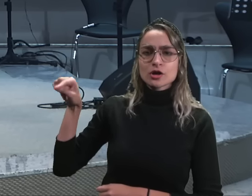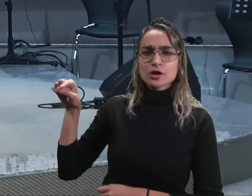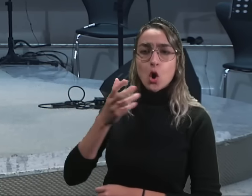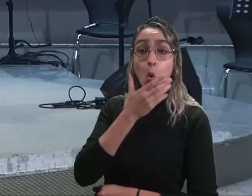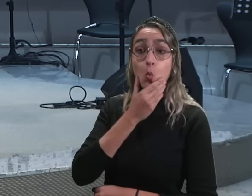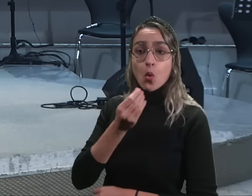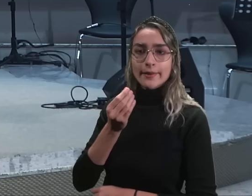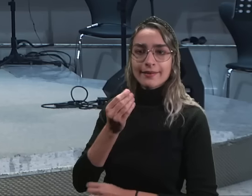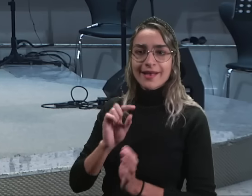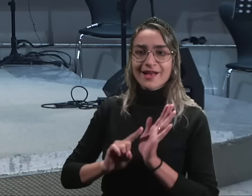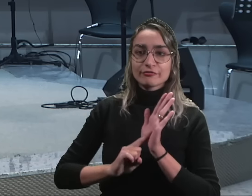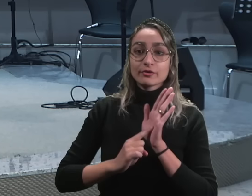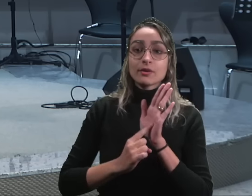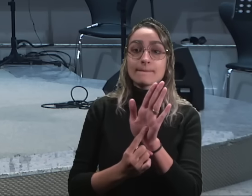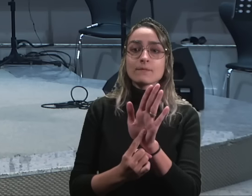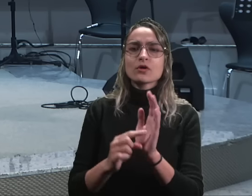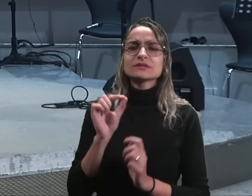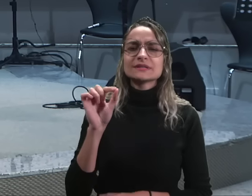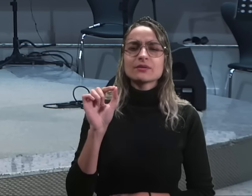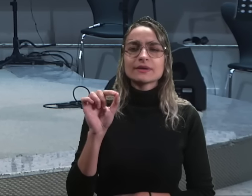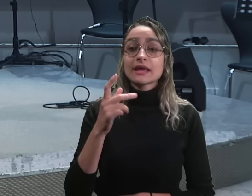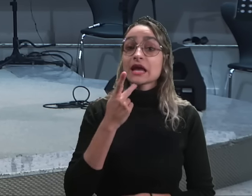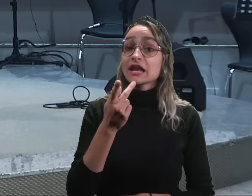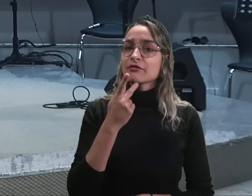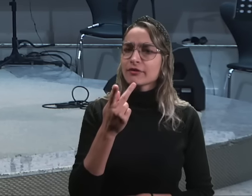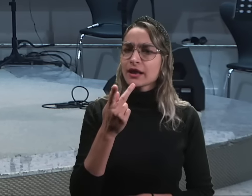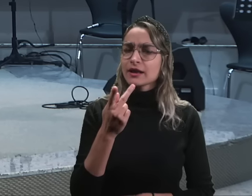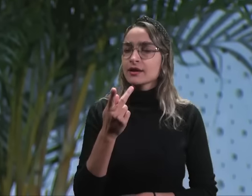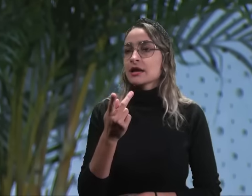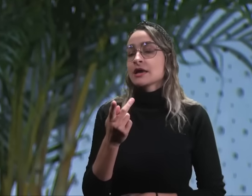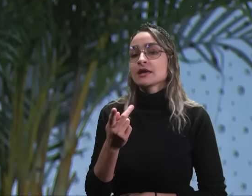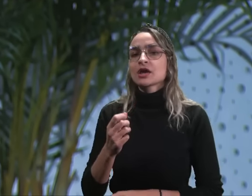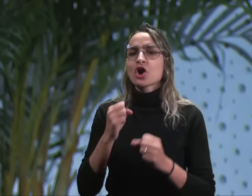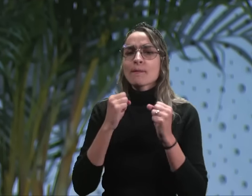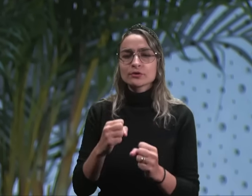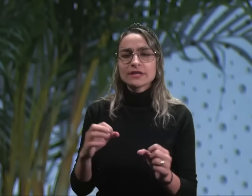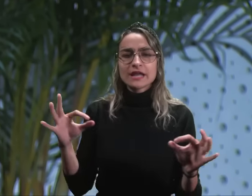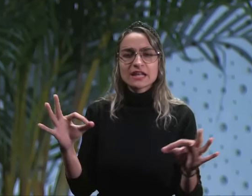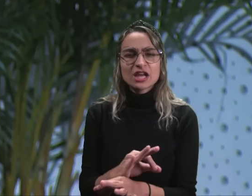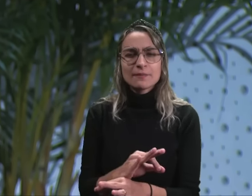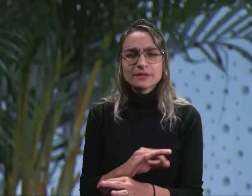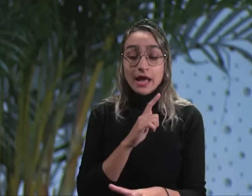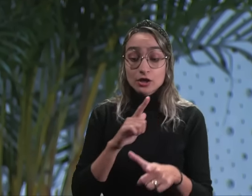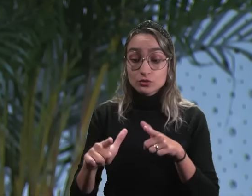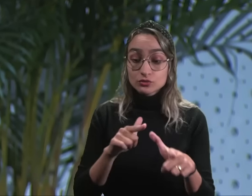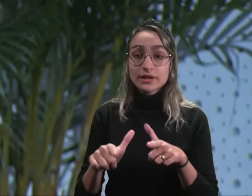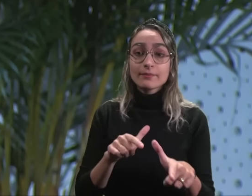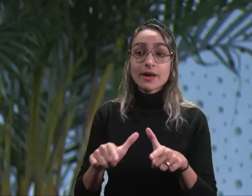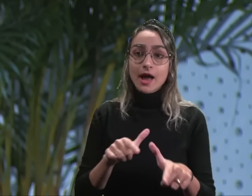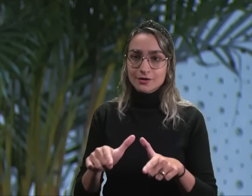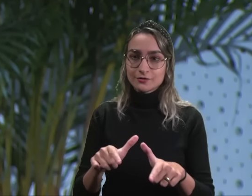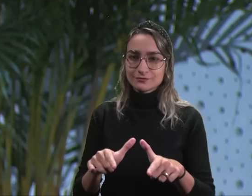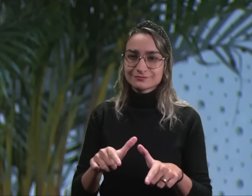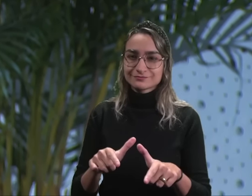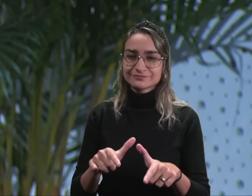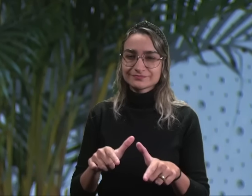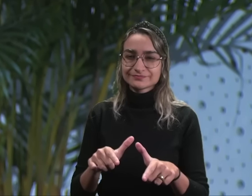trabalho durante a grande reforma tivesse o seu povo